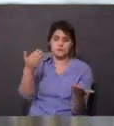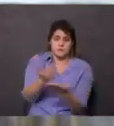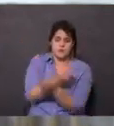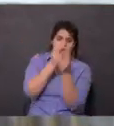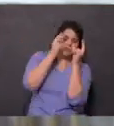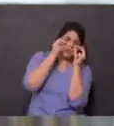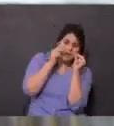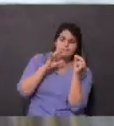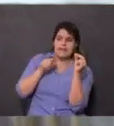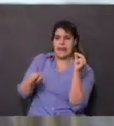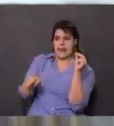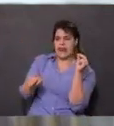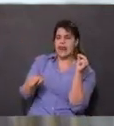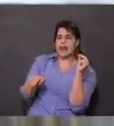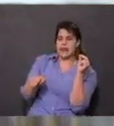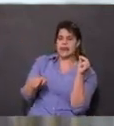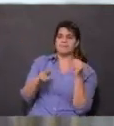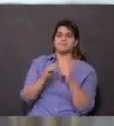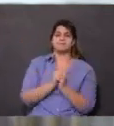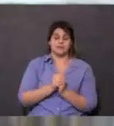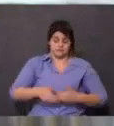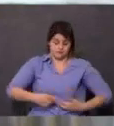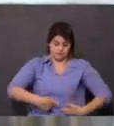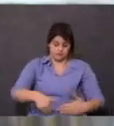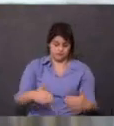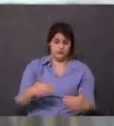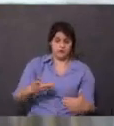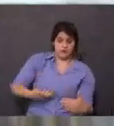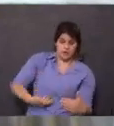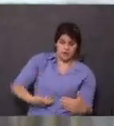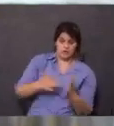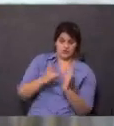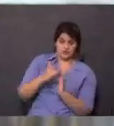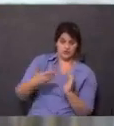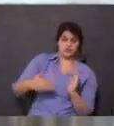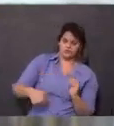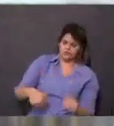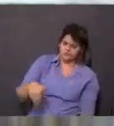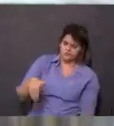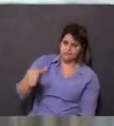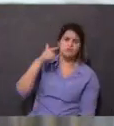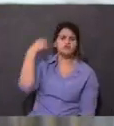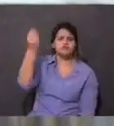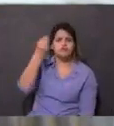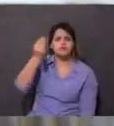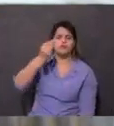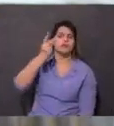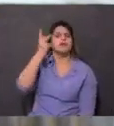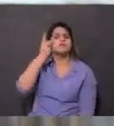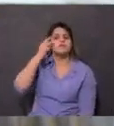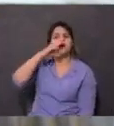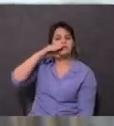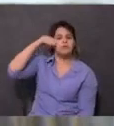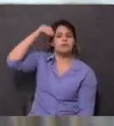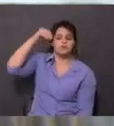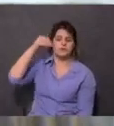fundo, da concepção no seu seio virginal, passando pela infância, pela juventude, pela vida pública e adulta,